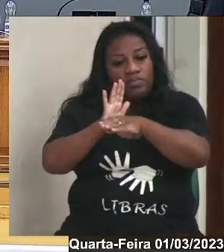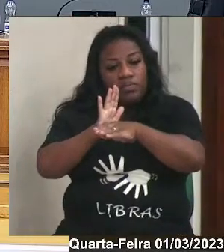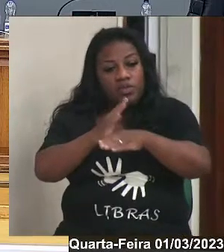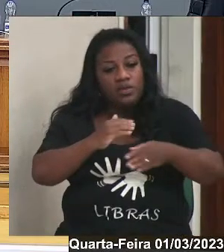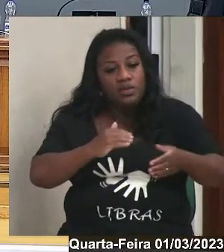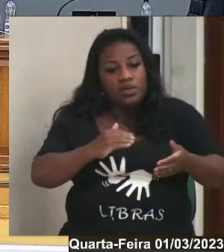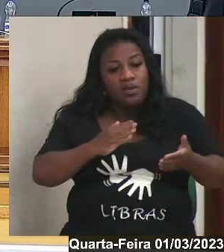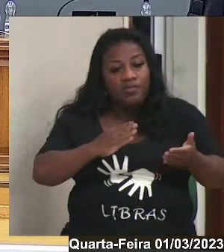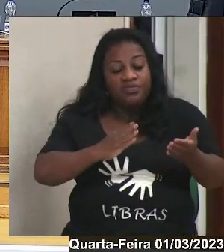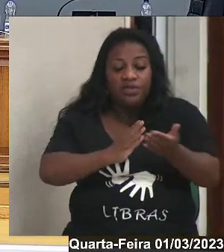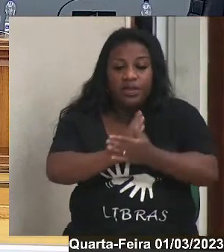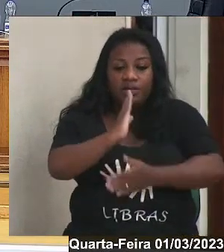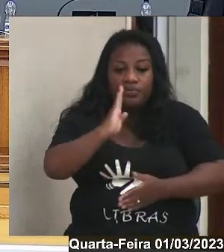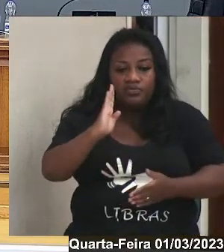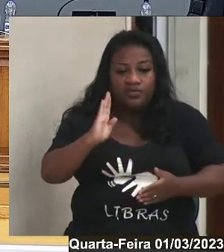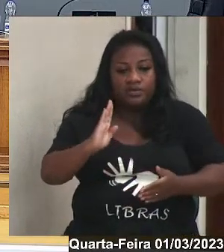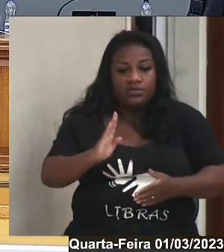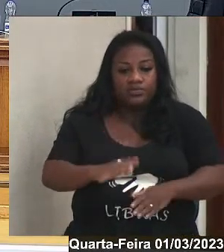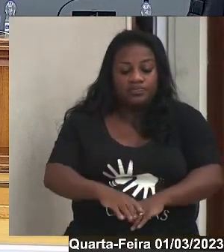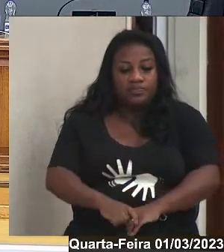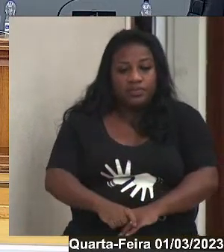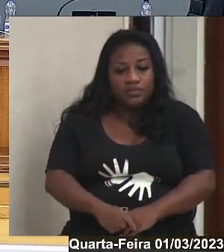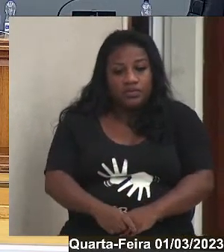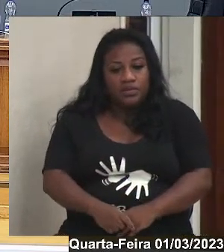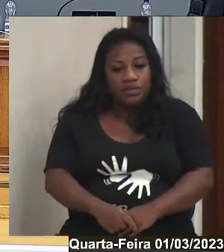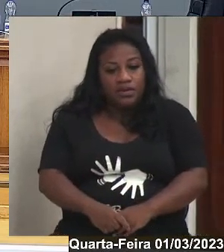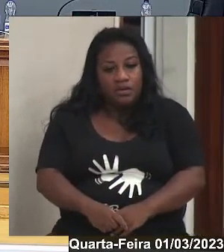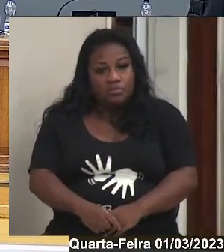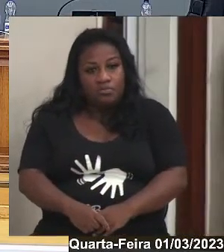01/2023 está aprovado.